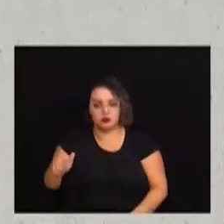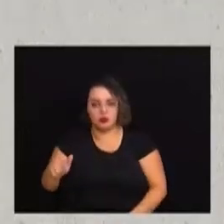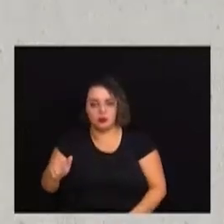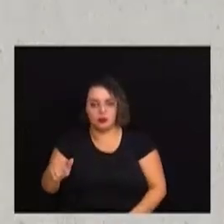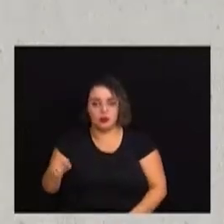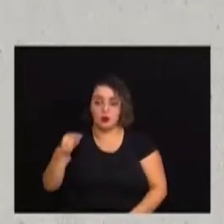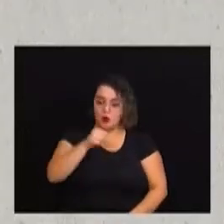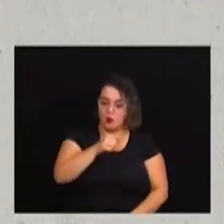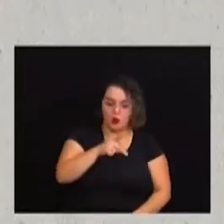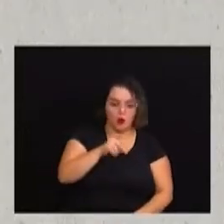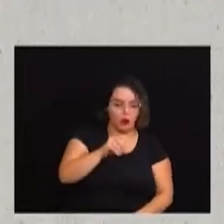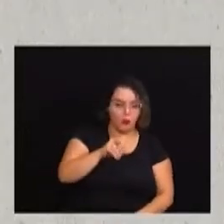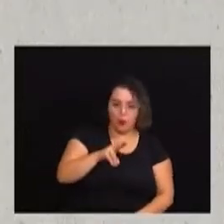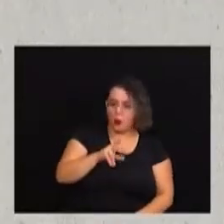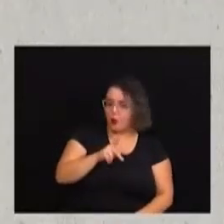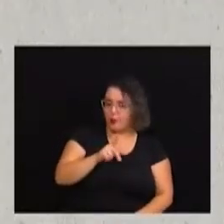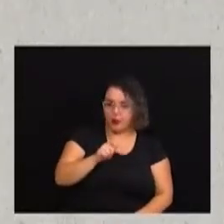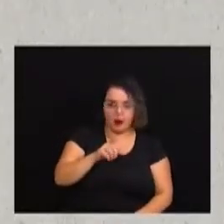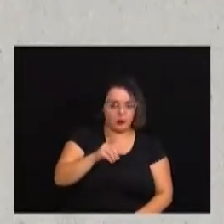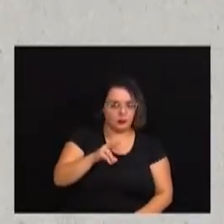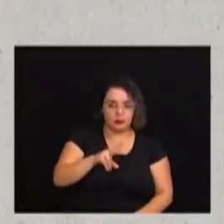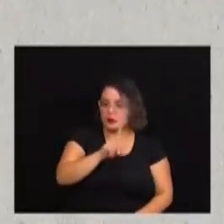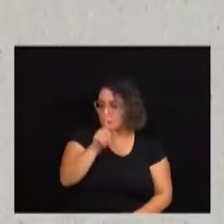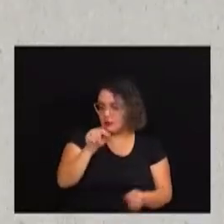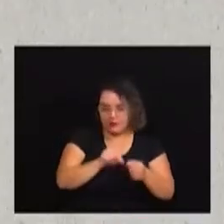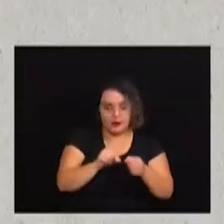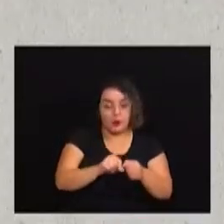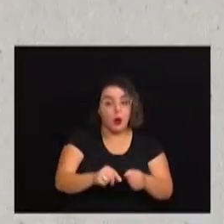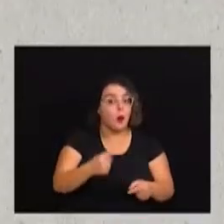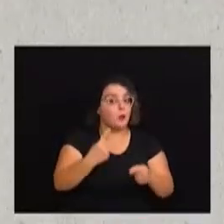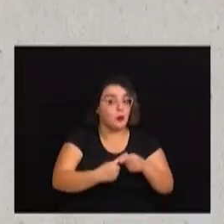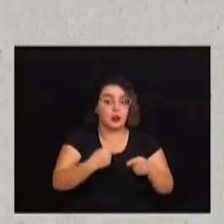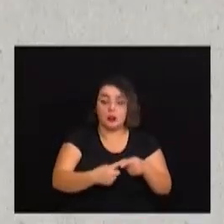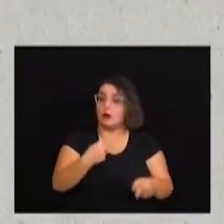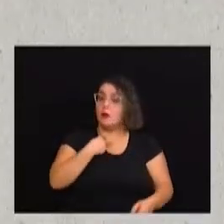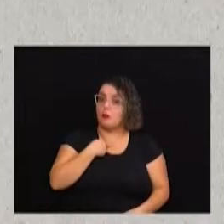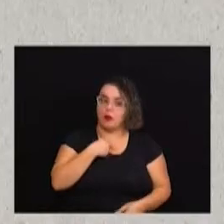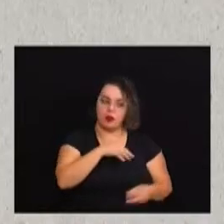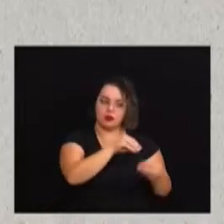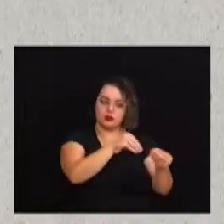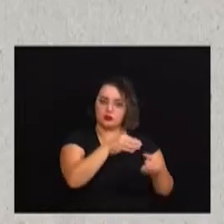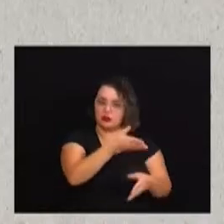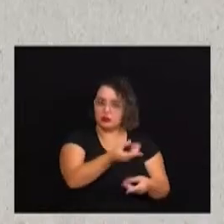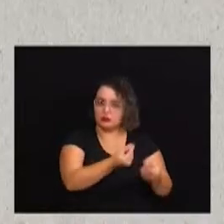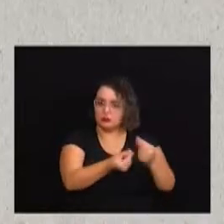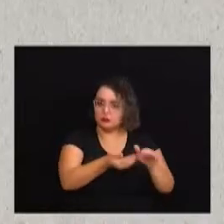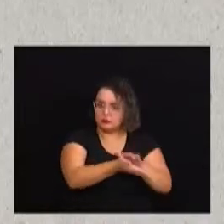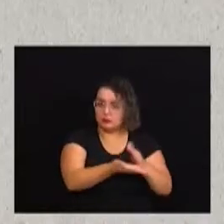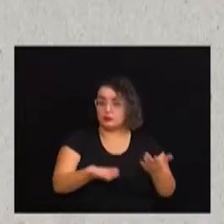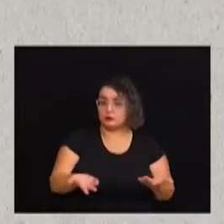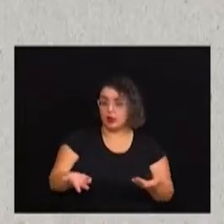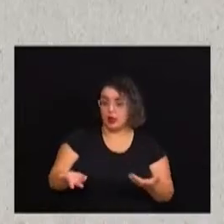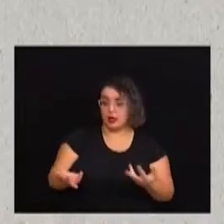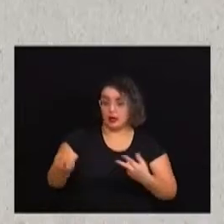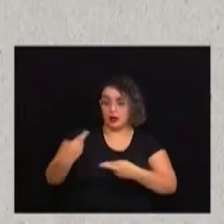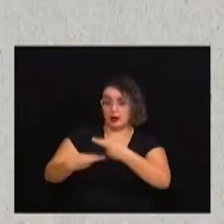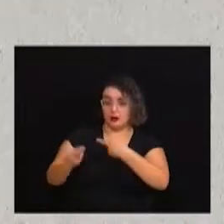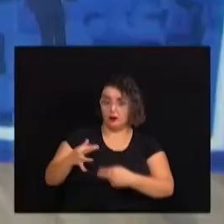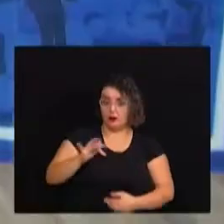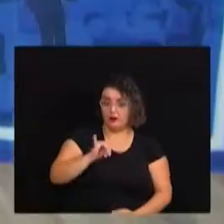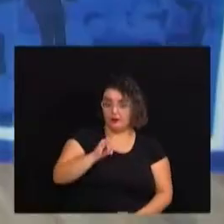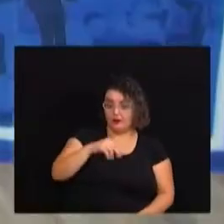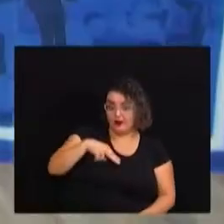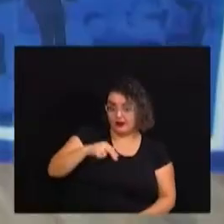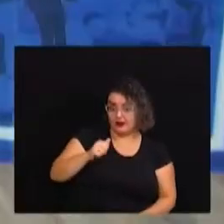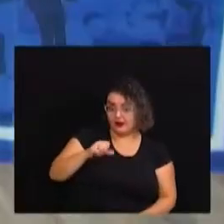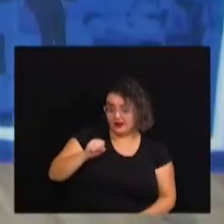O poupador não vai fazer isso de jeito nenhum, porque ele não pode mexer naquela reserva dele. Será que dá certo um relacionamento de um financista